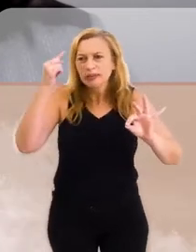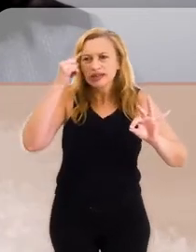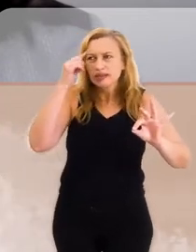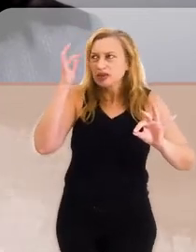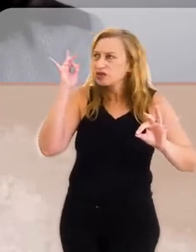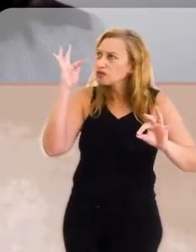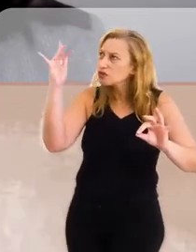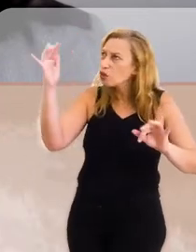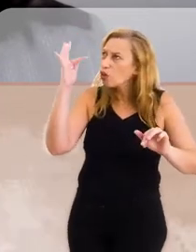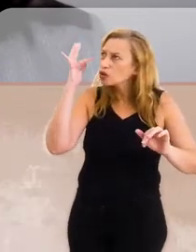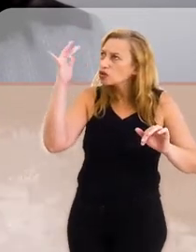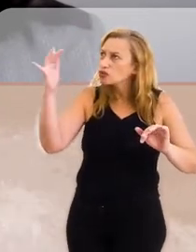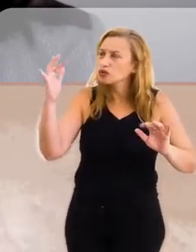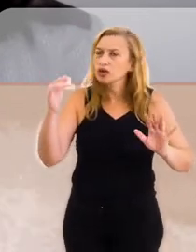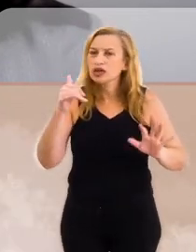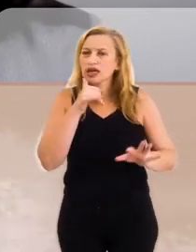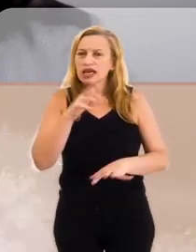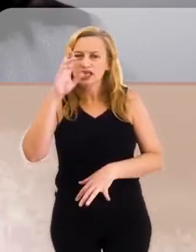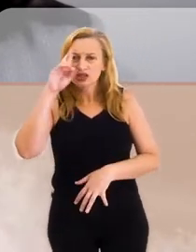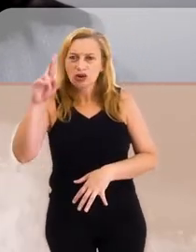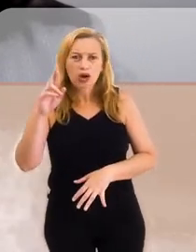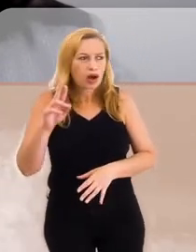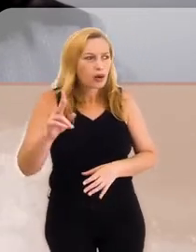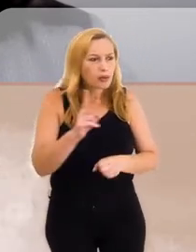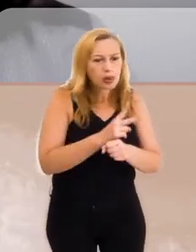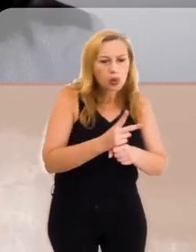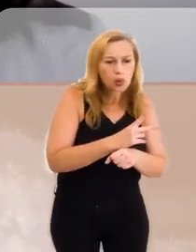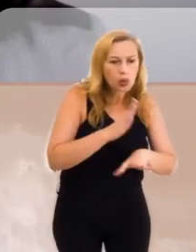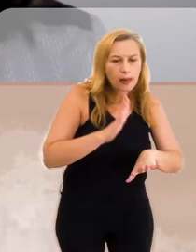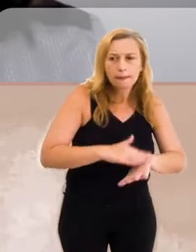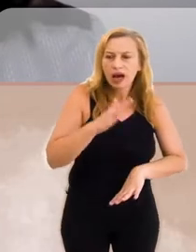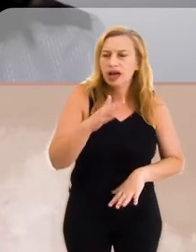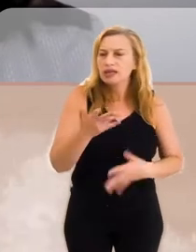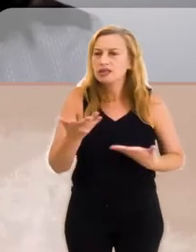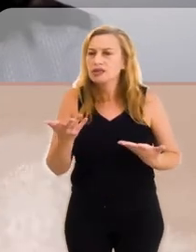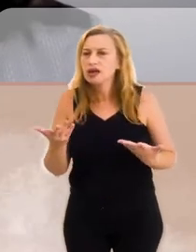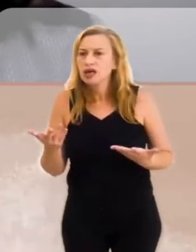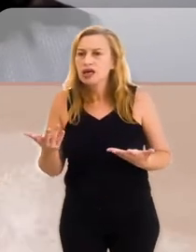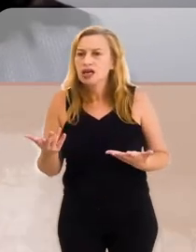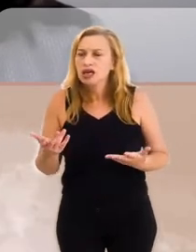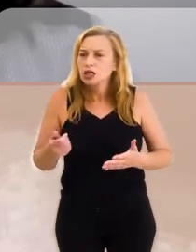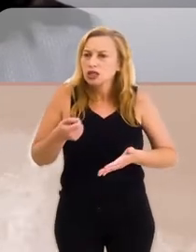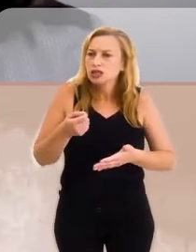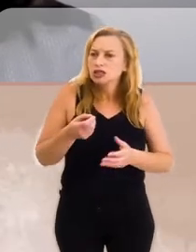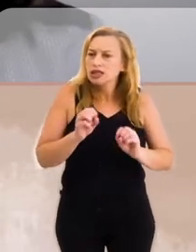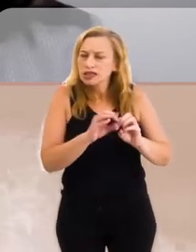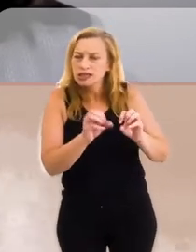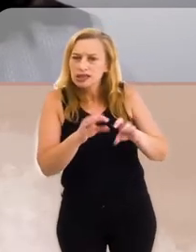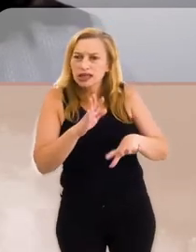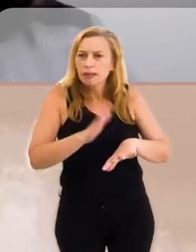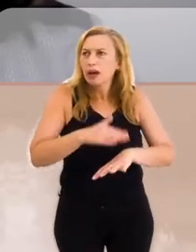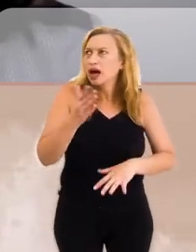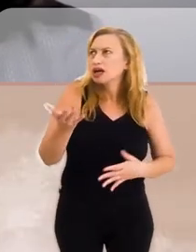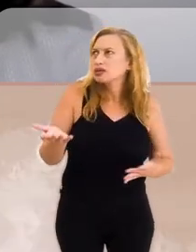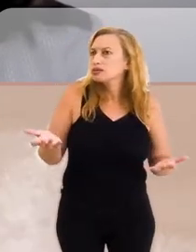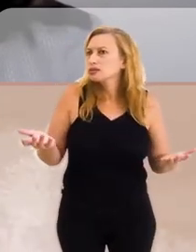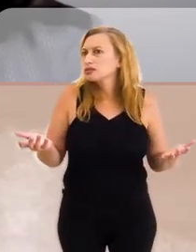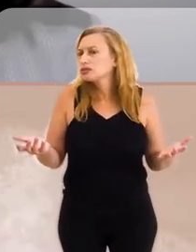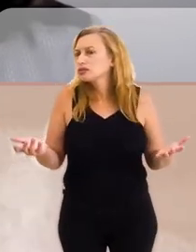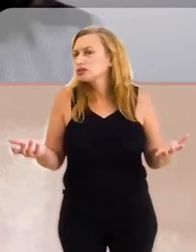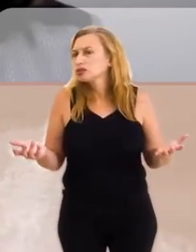filósofos é que a senhora é procura mais que a senhora é ensina